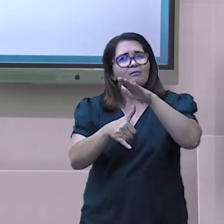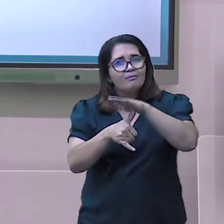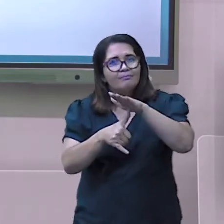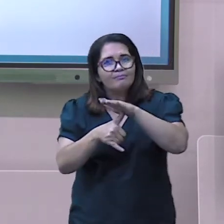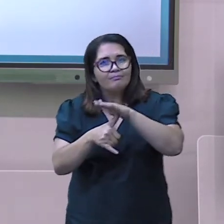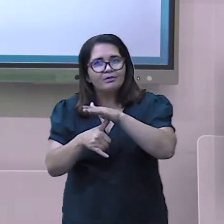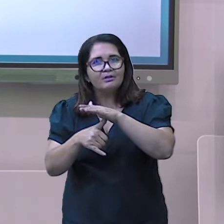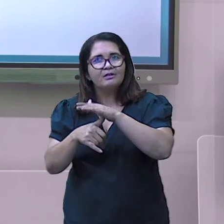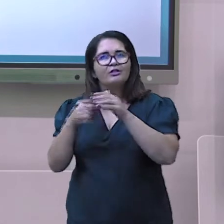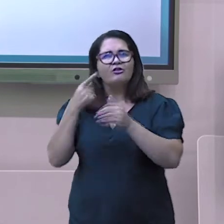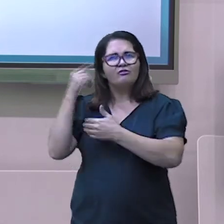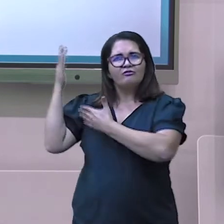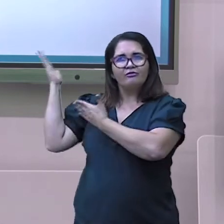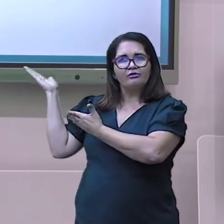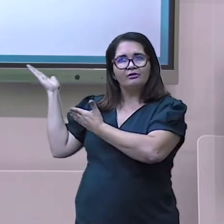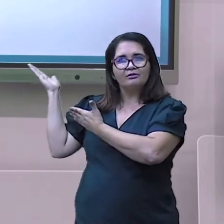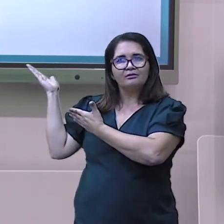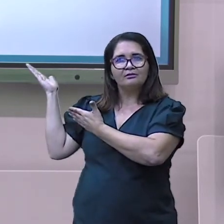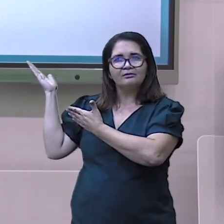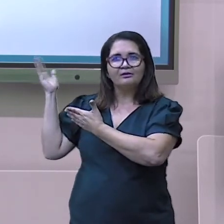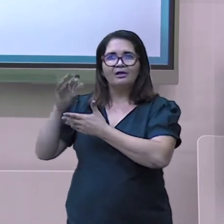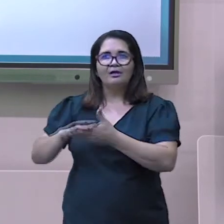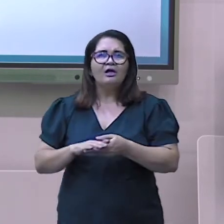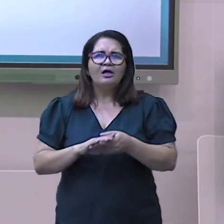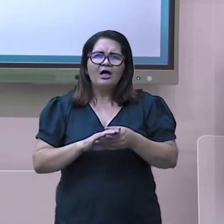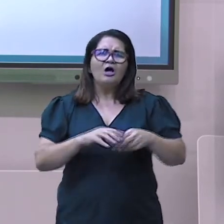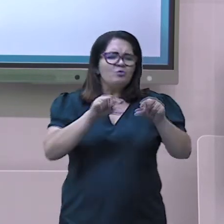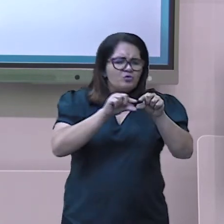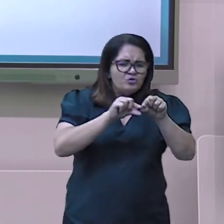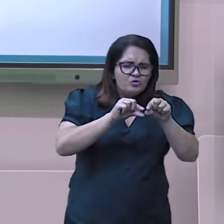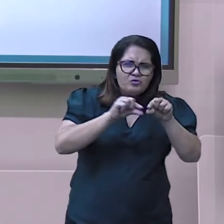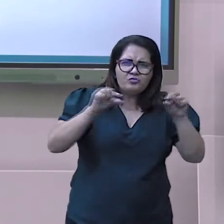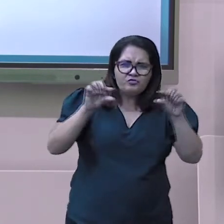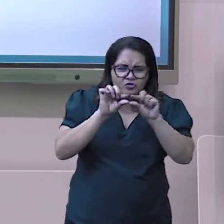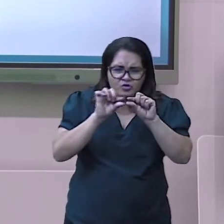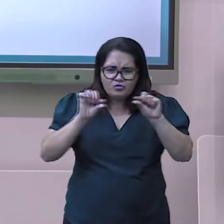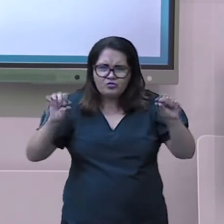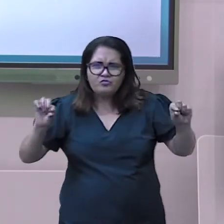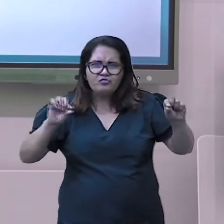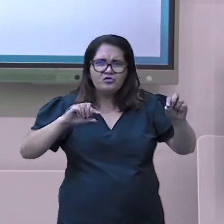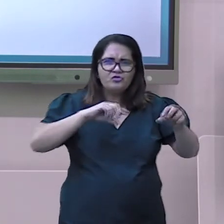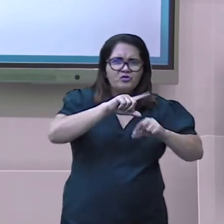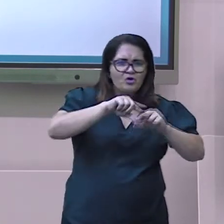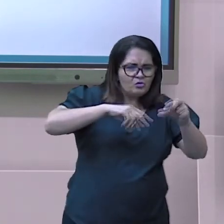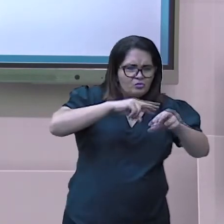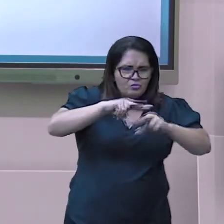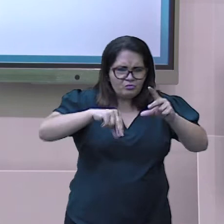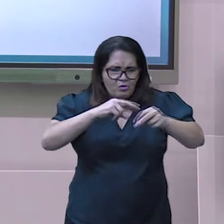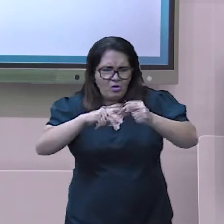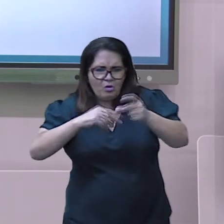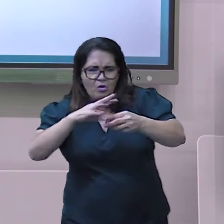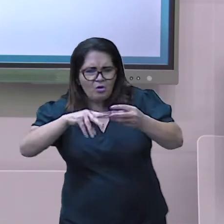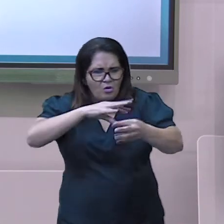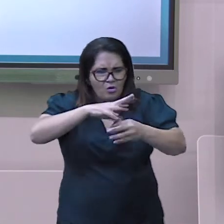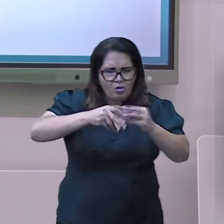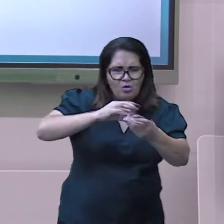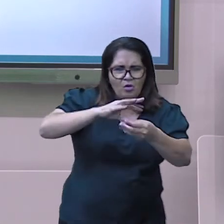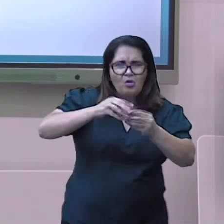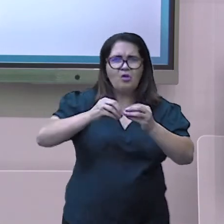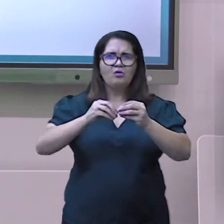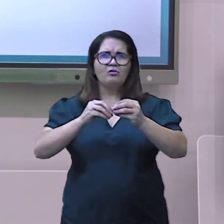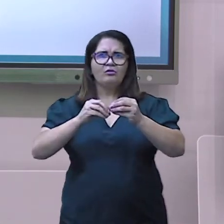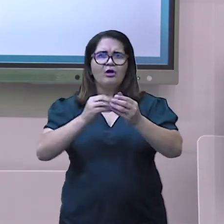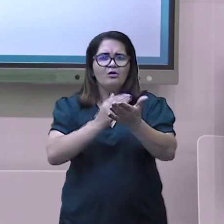um entramado de fios, todos ali, agarradinhos um no outro, pegando fogo. O que será que